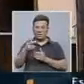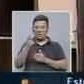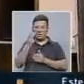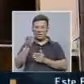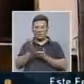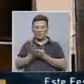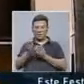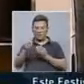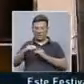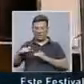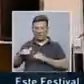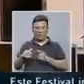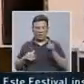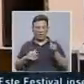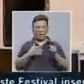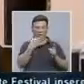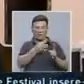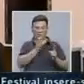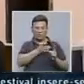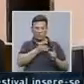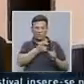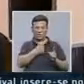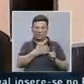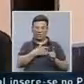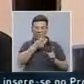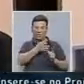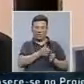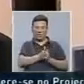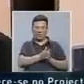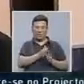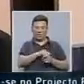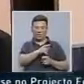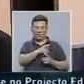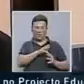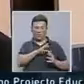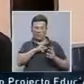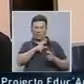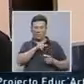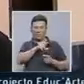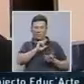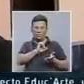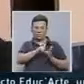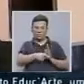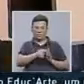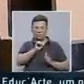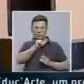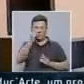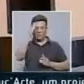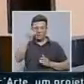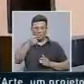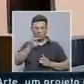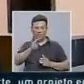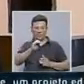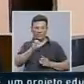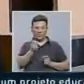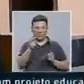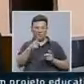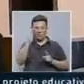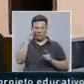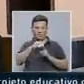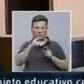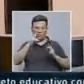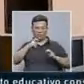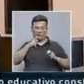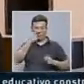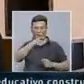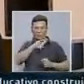alguma forma convencidos. Nós queremos que eles aproveitem para desenvolver os seus projetos, as suas teses e novos resultados de investigação. As